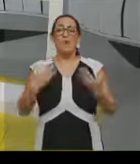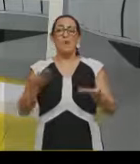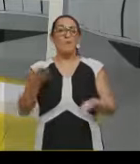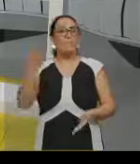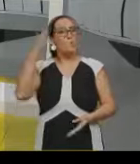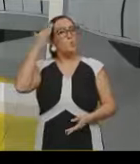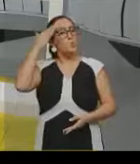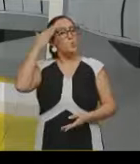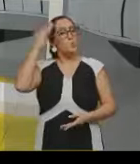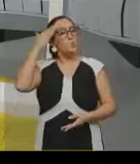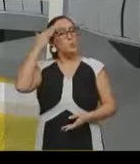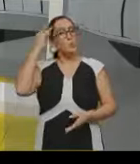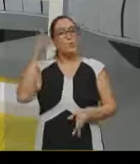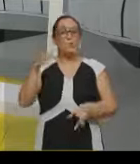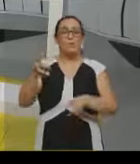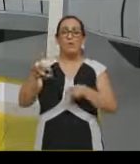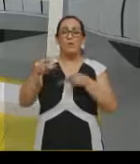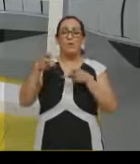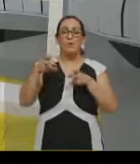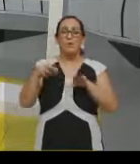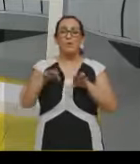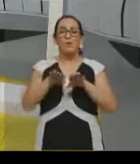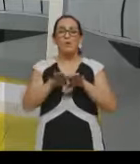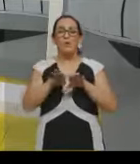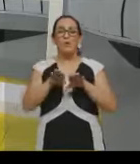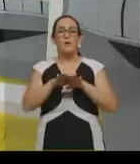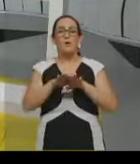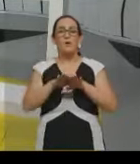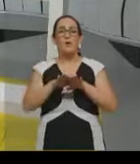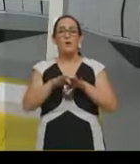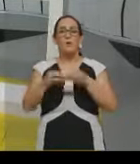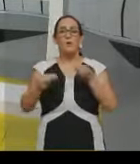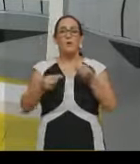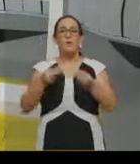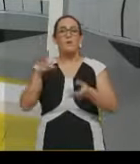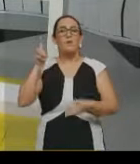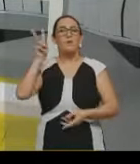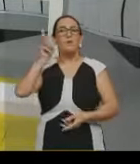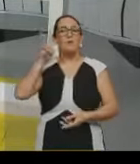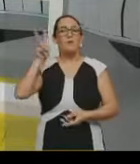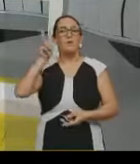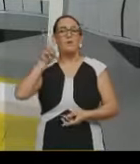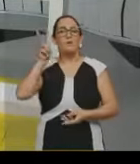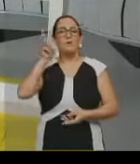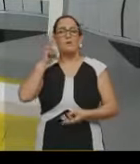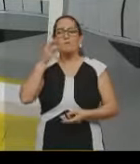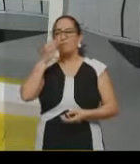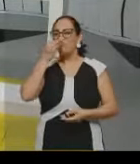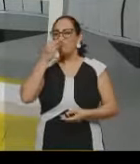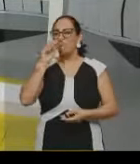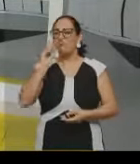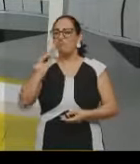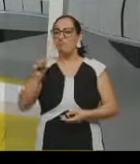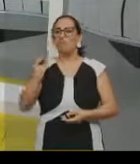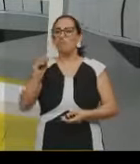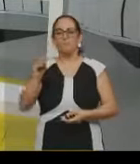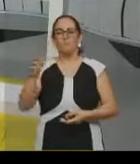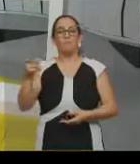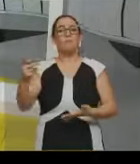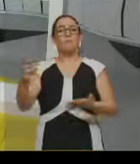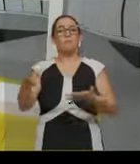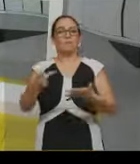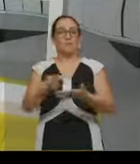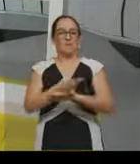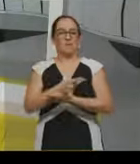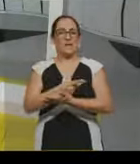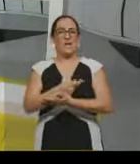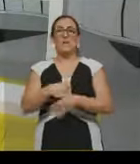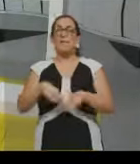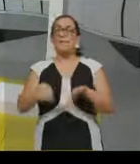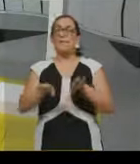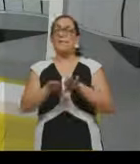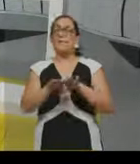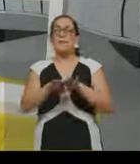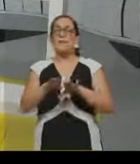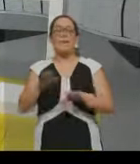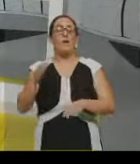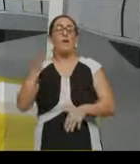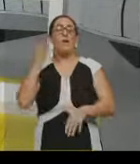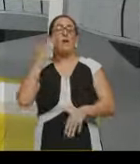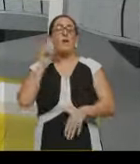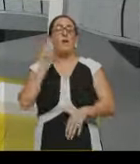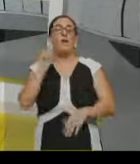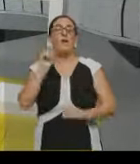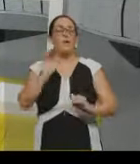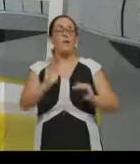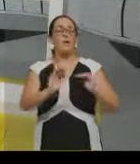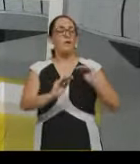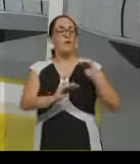e percebe esse nosso longo histórico excludente mesmo. A gente entende o desenvolvimento do racismo, a gente